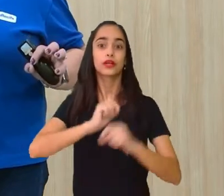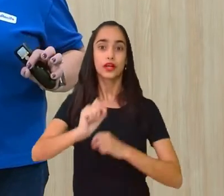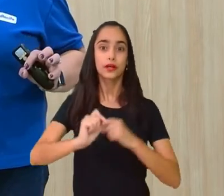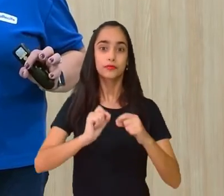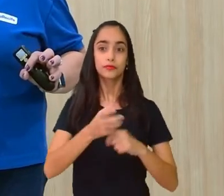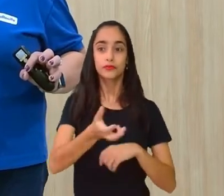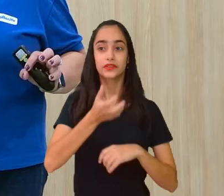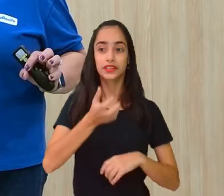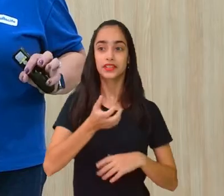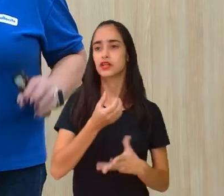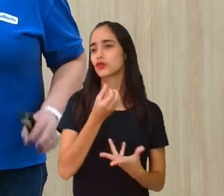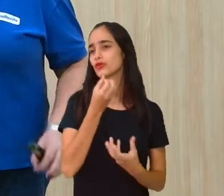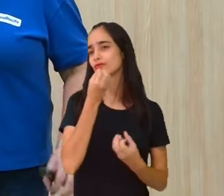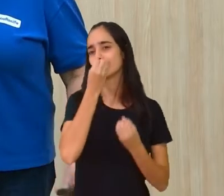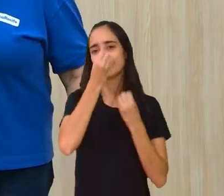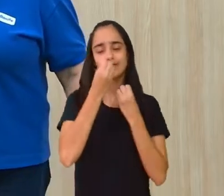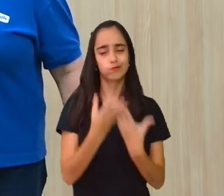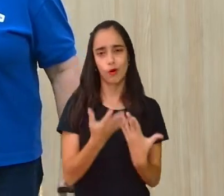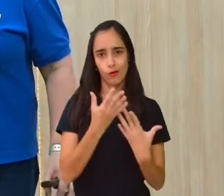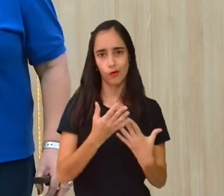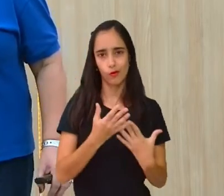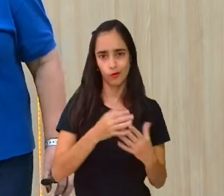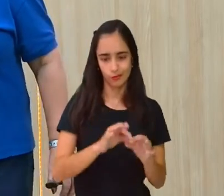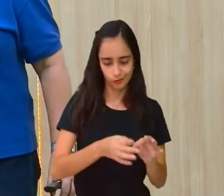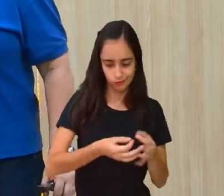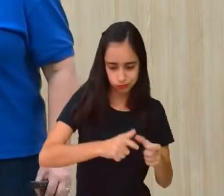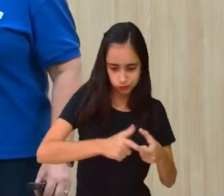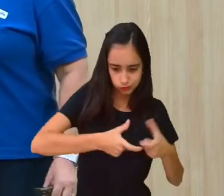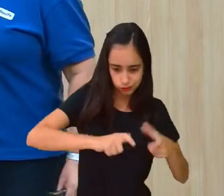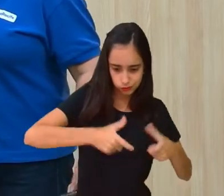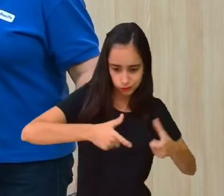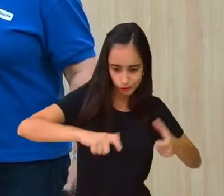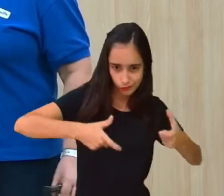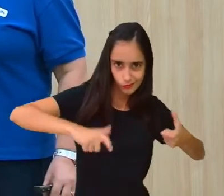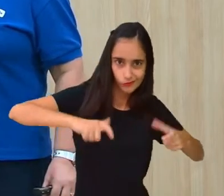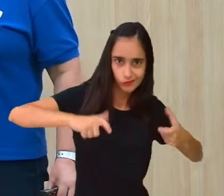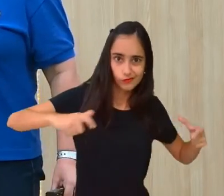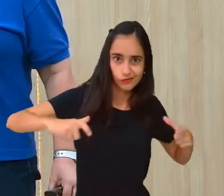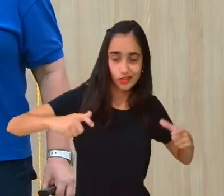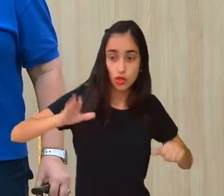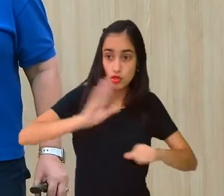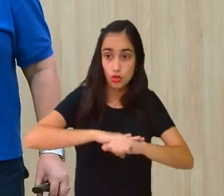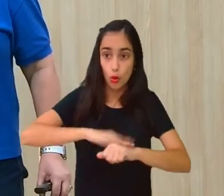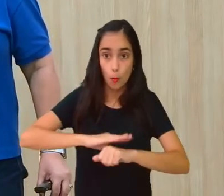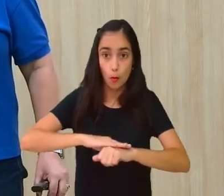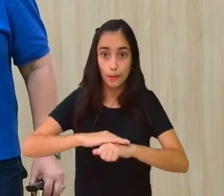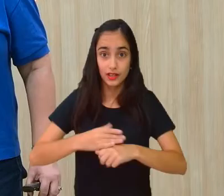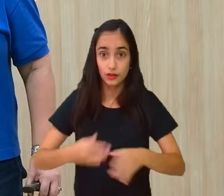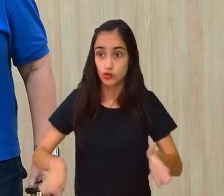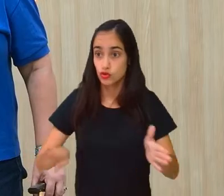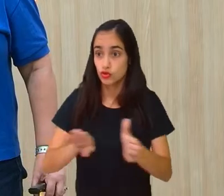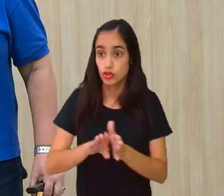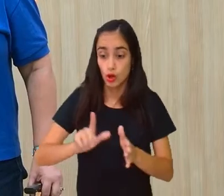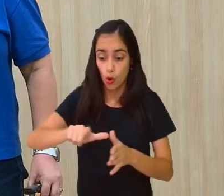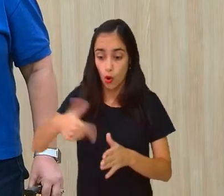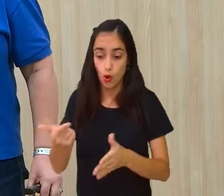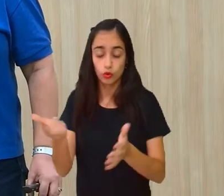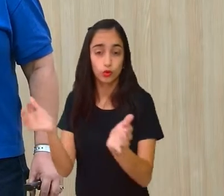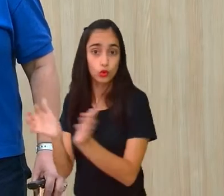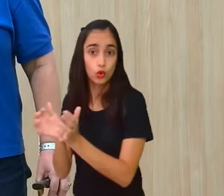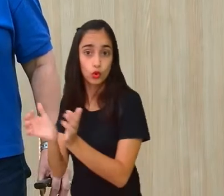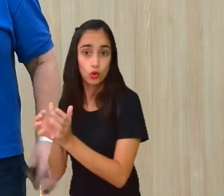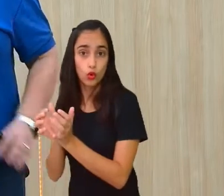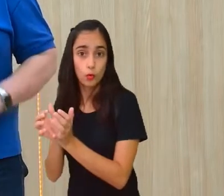reproduziram em grande quantidade. Na hora que reproduziram, um conjunto de glóbulos brancos vieram para destruí-lo,